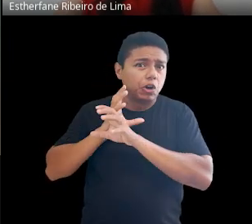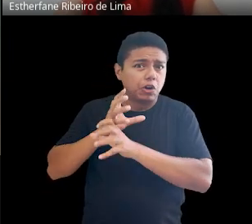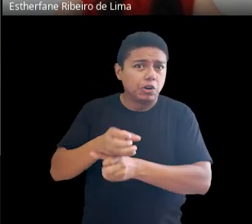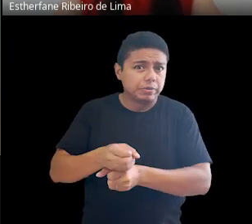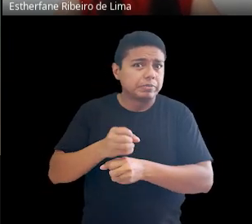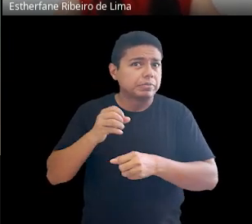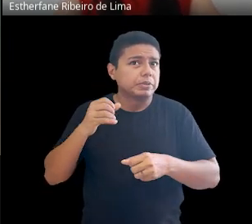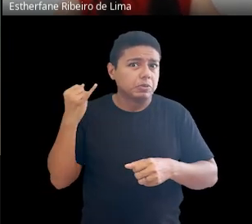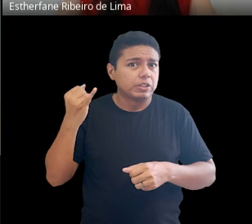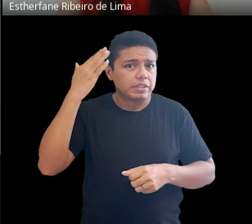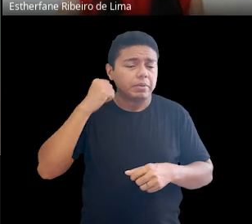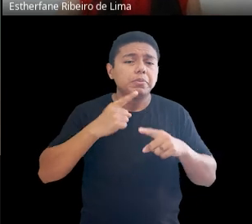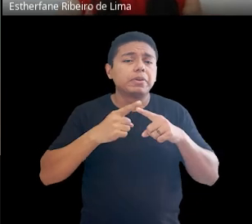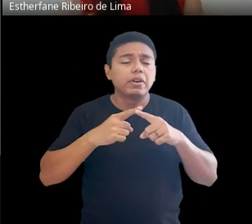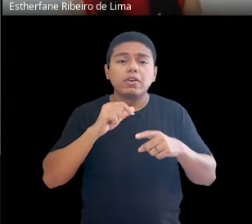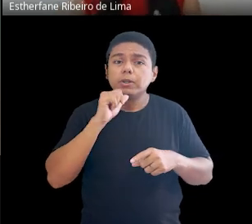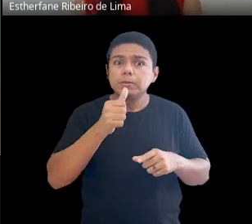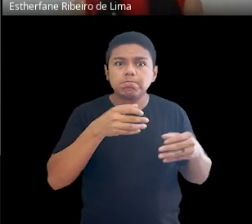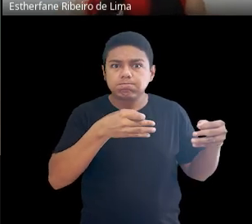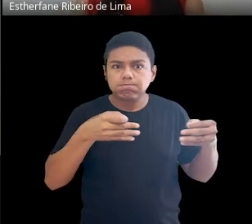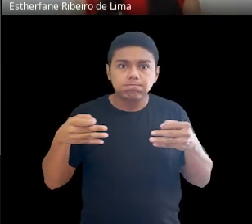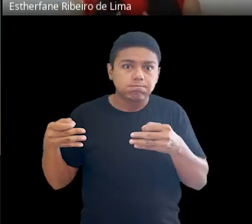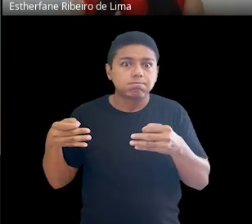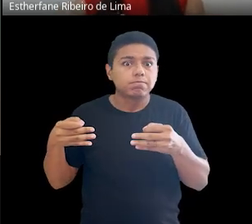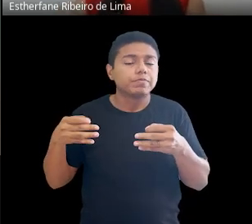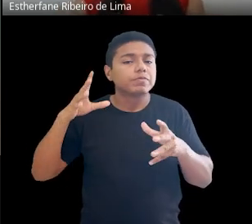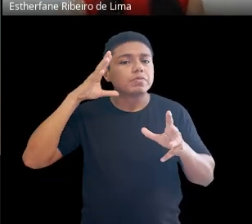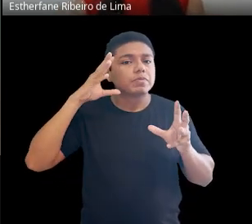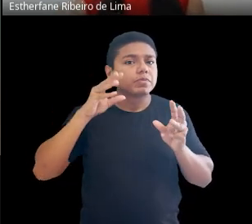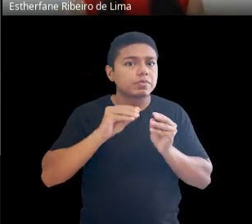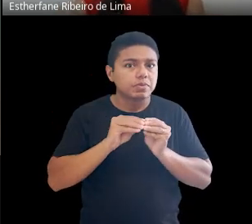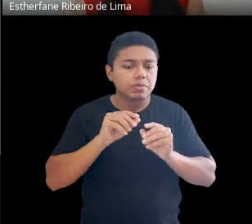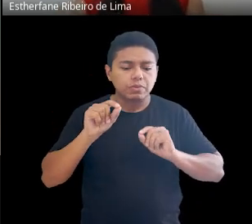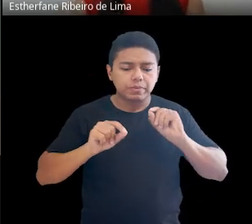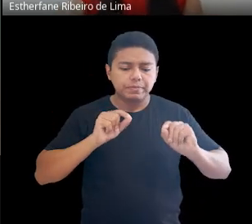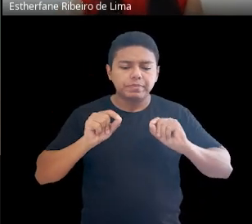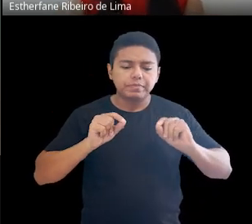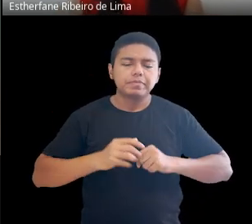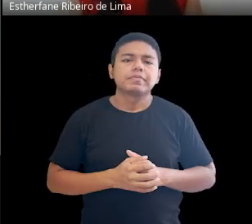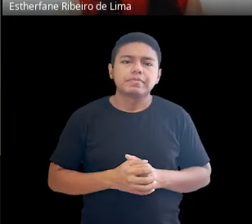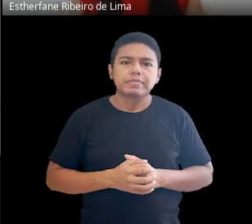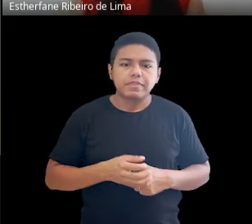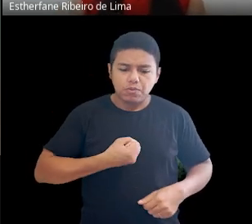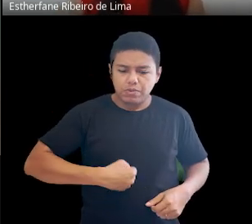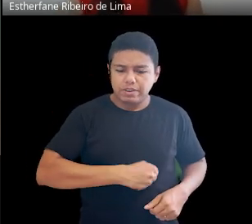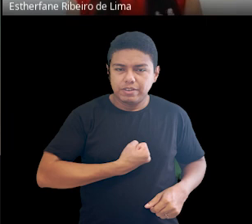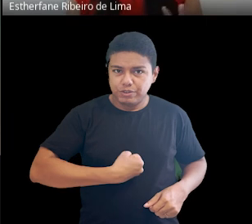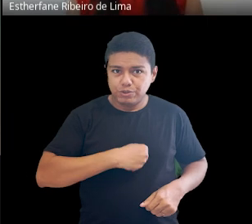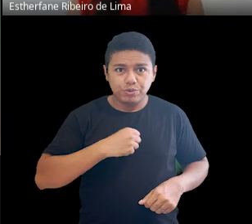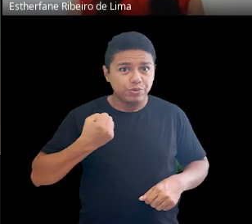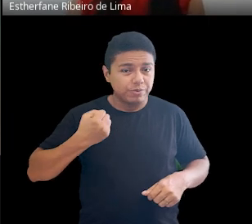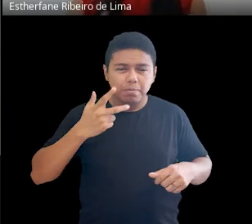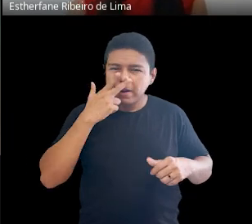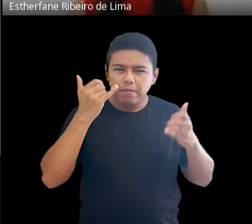ciclo menstrual era regular, então provavelmente aquela DUM, ela igual na ultrassom. E se não bater,